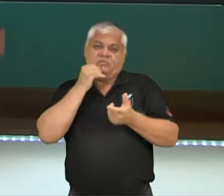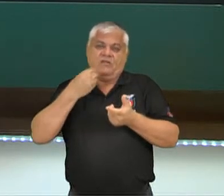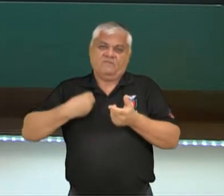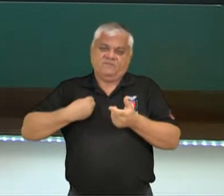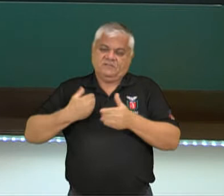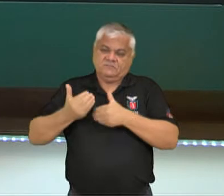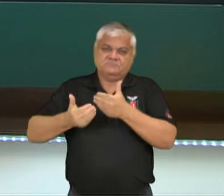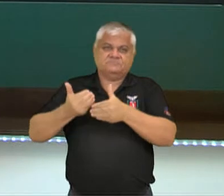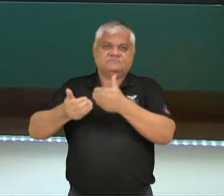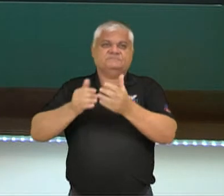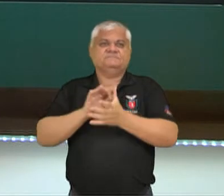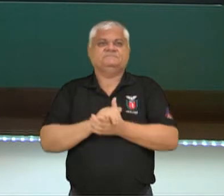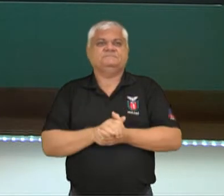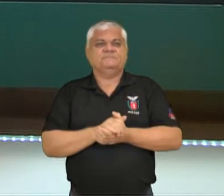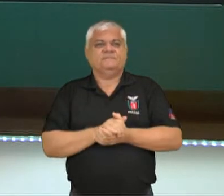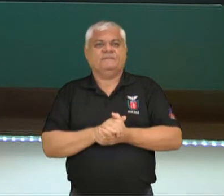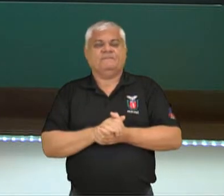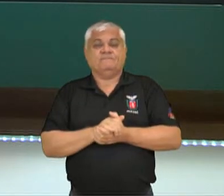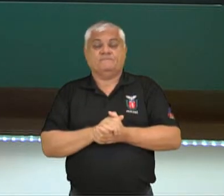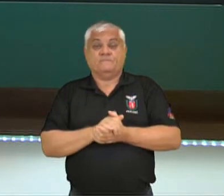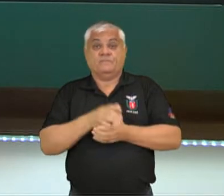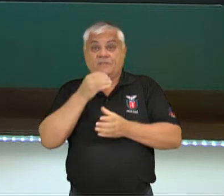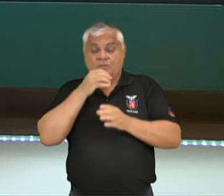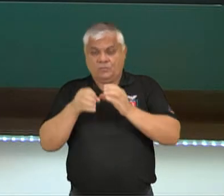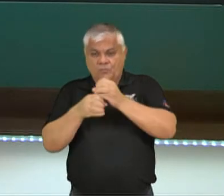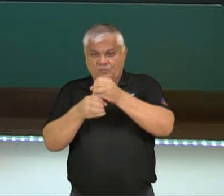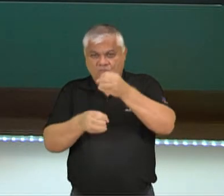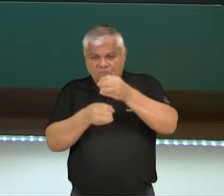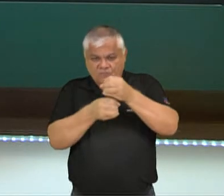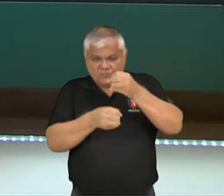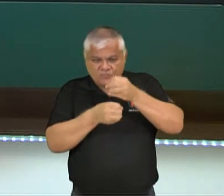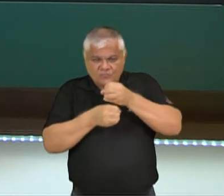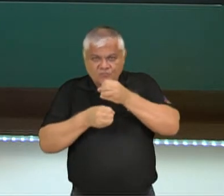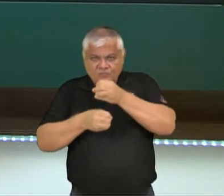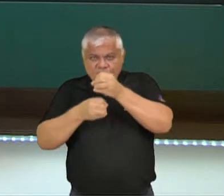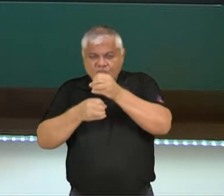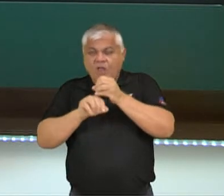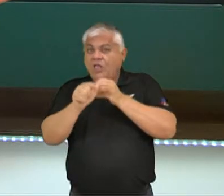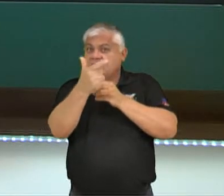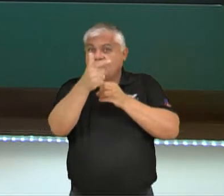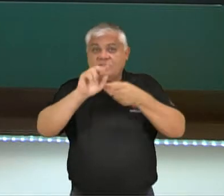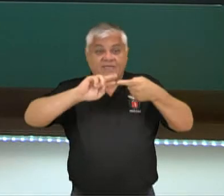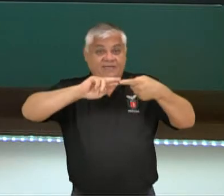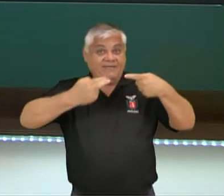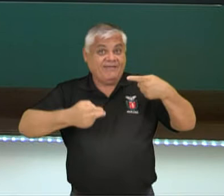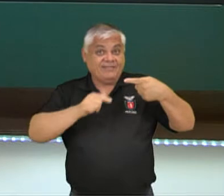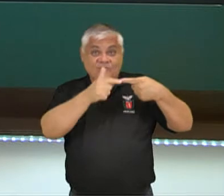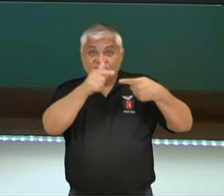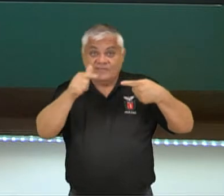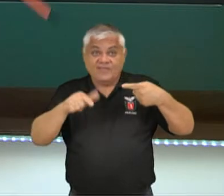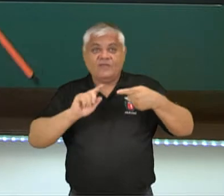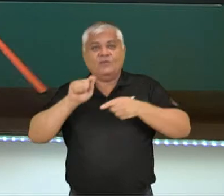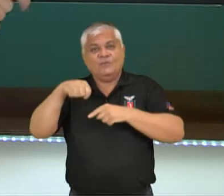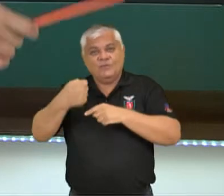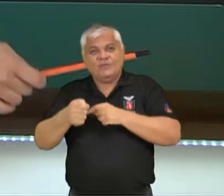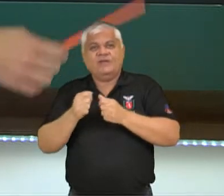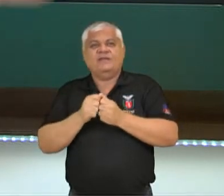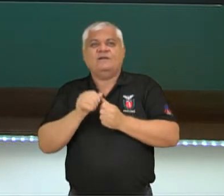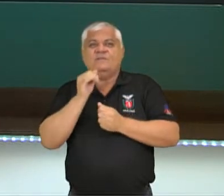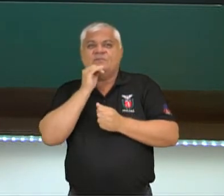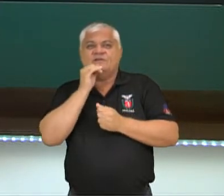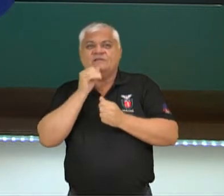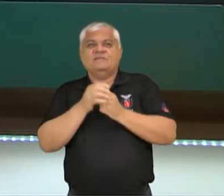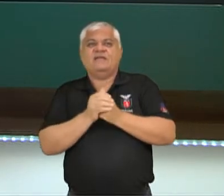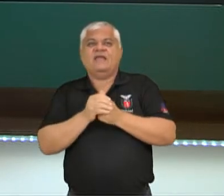funcionar. Já o retículo endoplasmático que não possui ribossomos aderidos é chamado de retículo